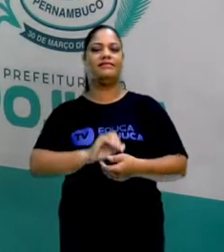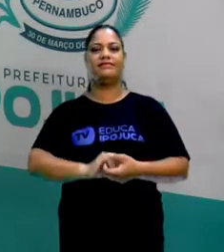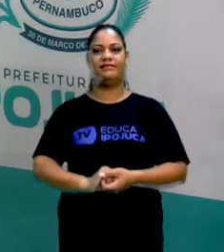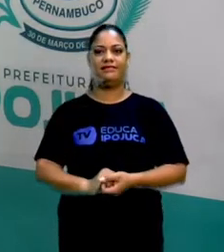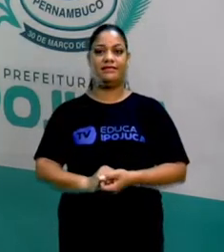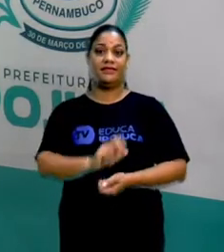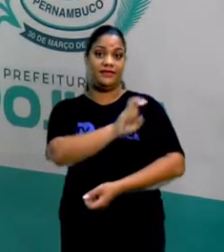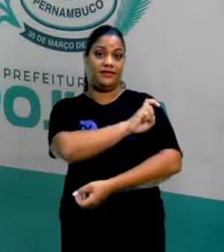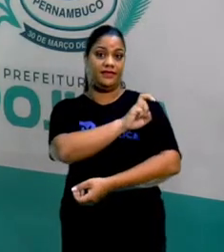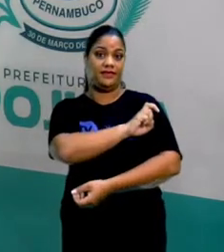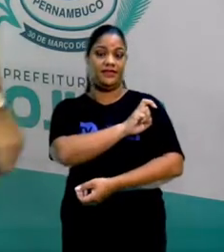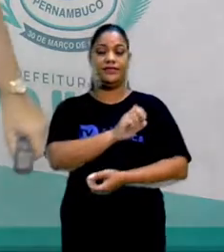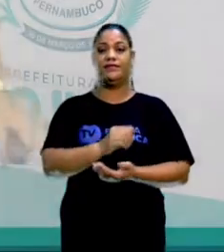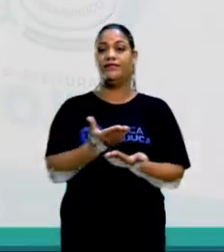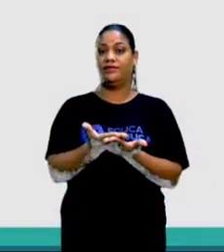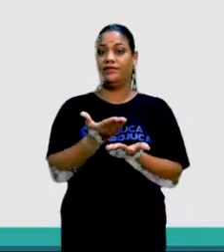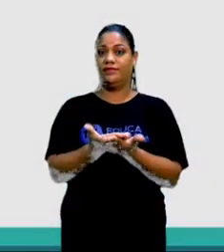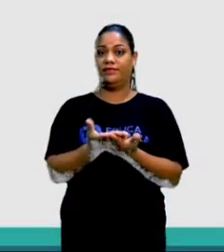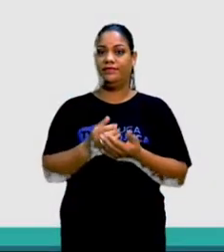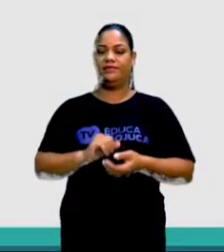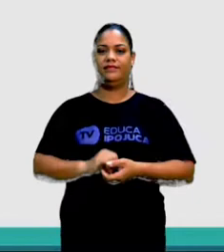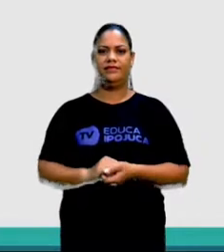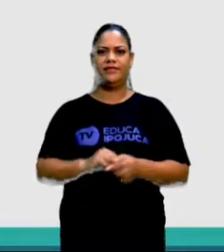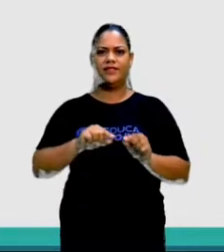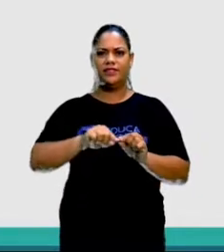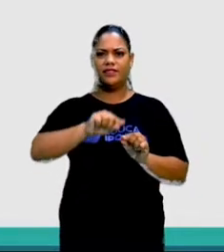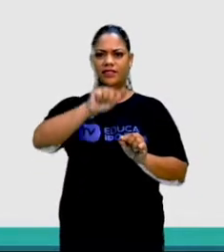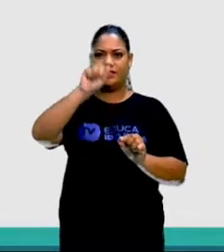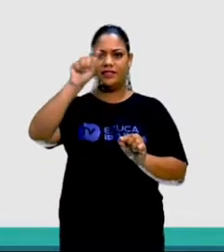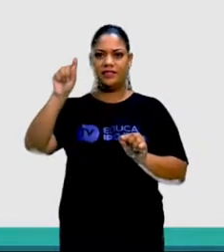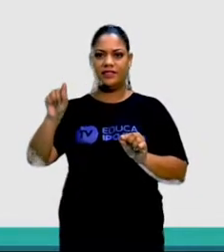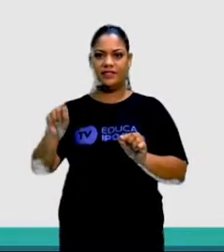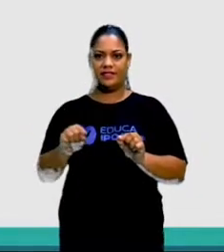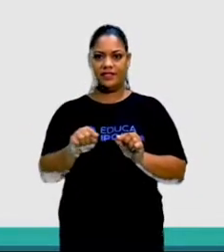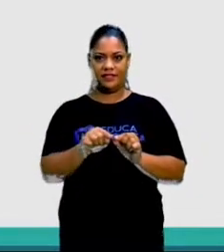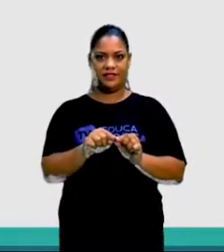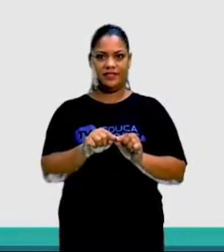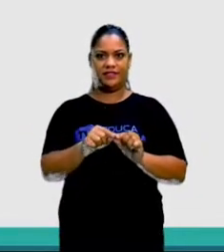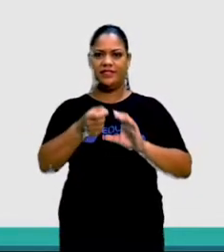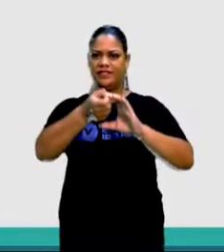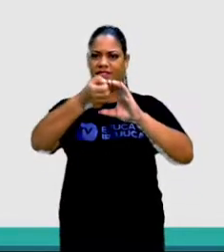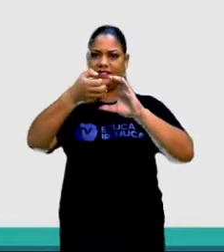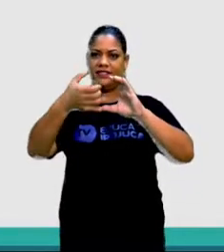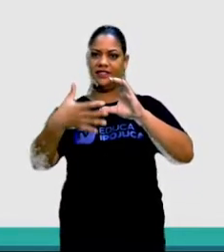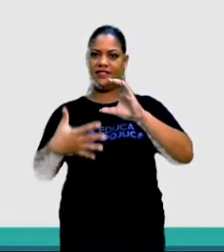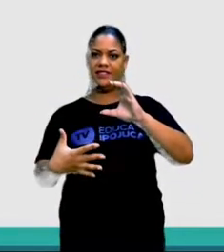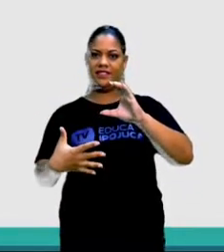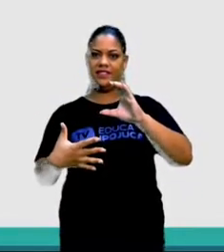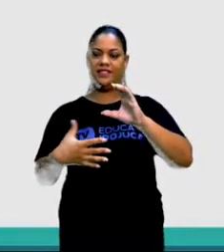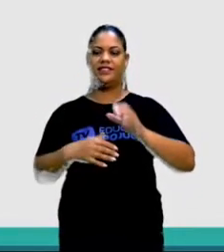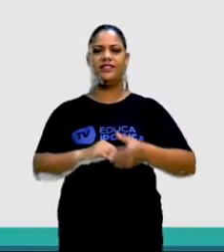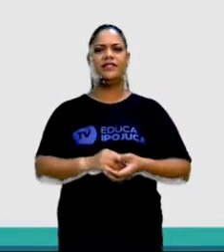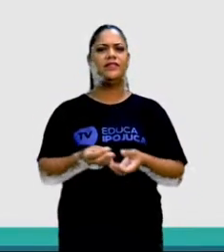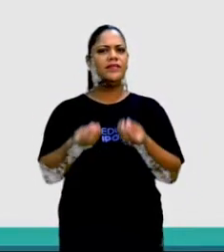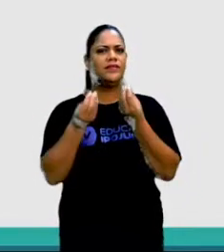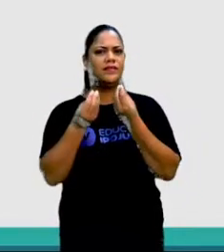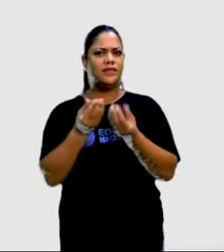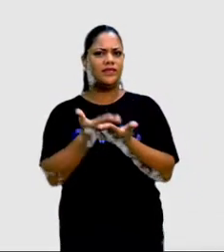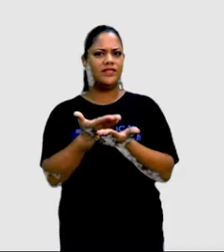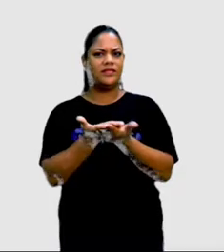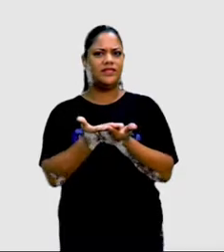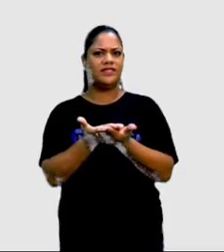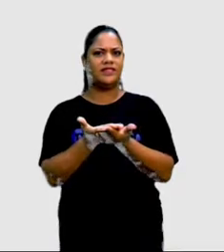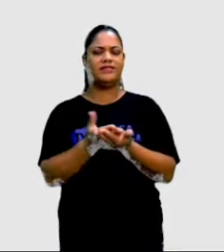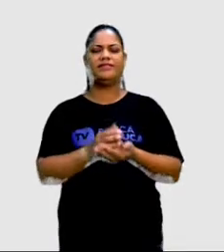quinto ano e a nossa aula vamos falar sobre circunferência e suas características. Como assim que a gente vai